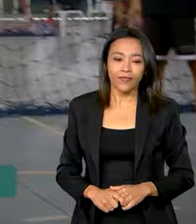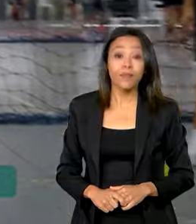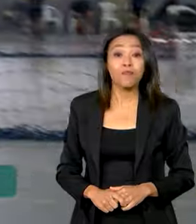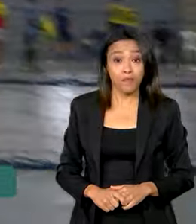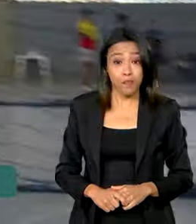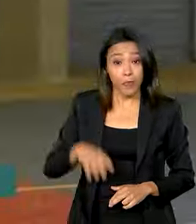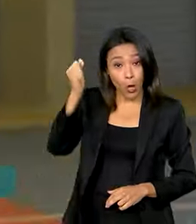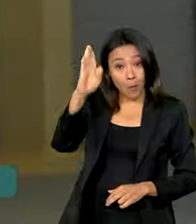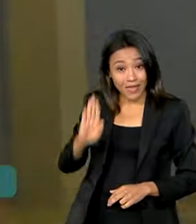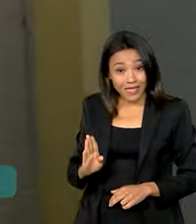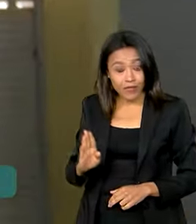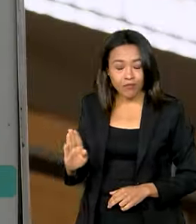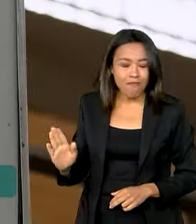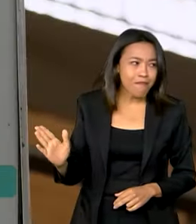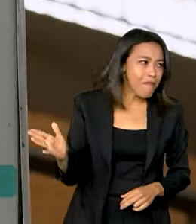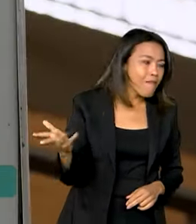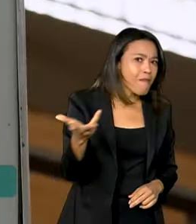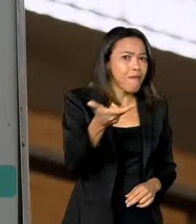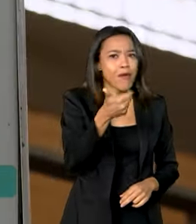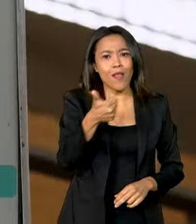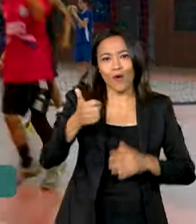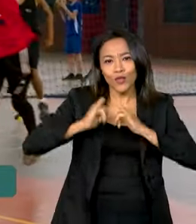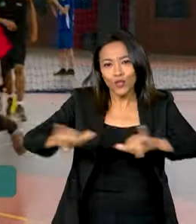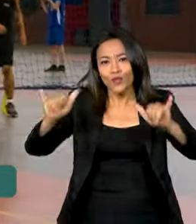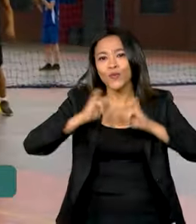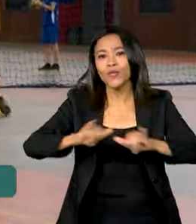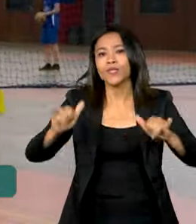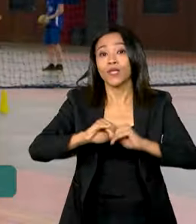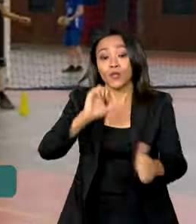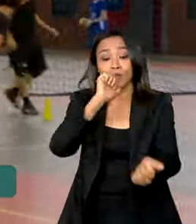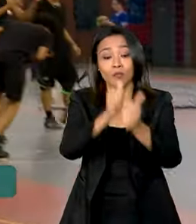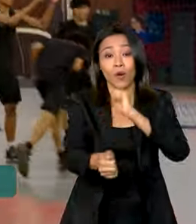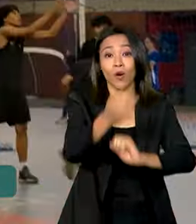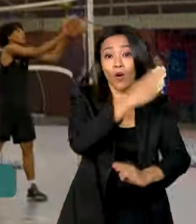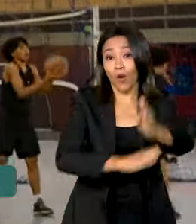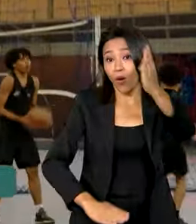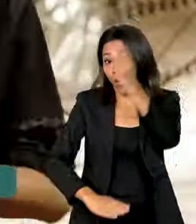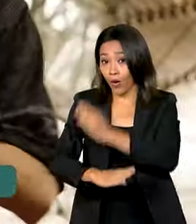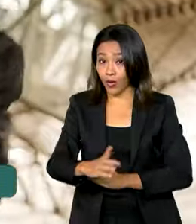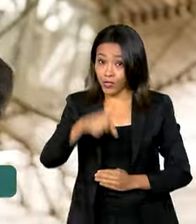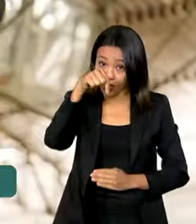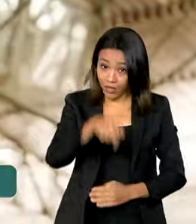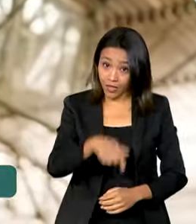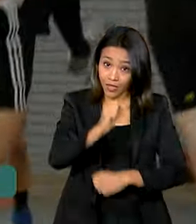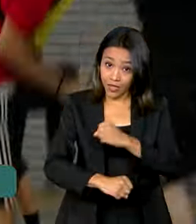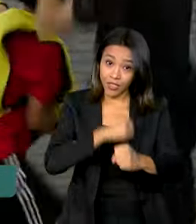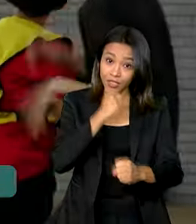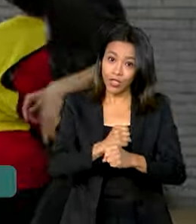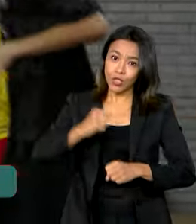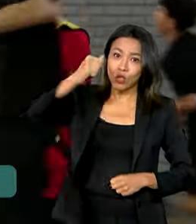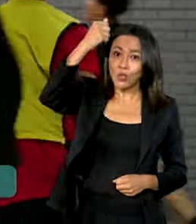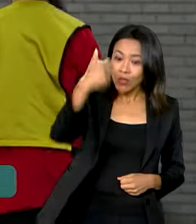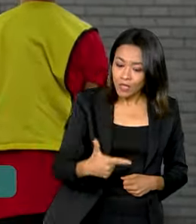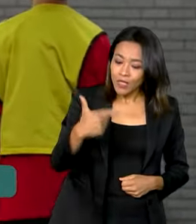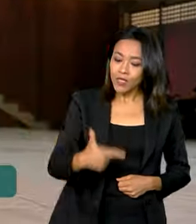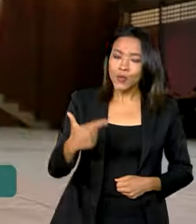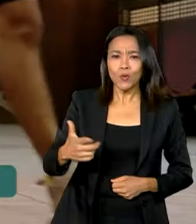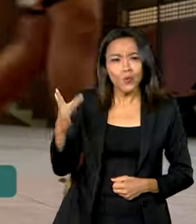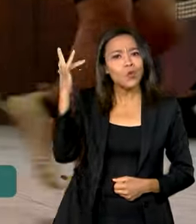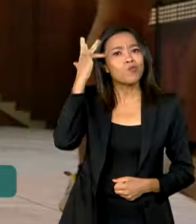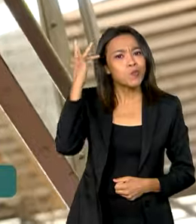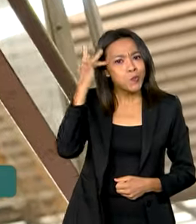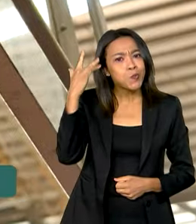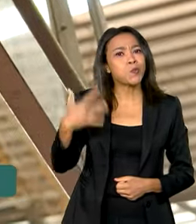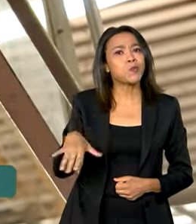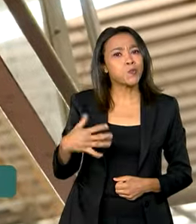o Brasil fez a sua melhor campanha nos jogos paralímpicos de 2024 e teve o segundo melhor desempenho de sua história nas